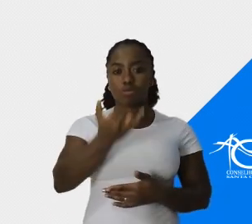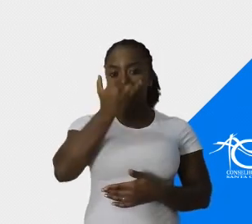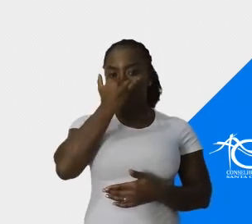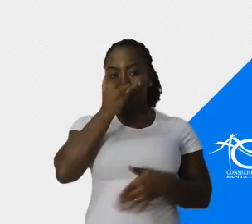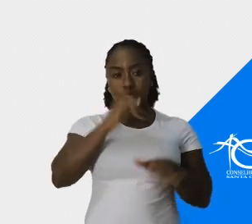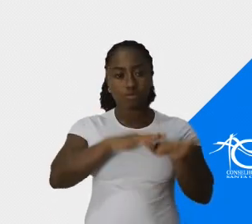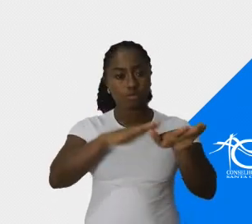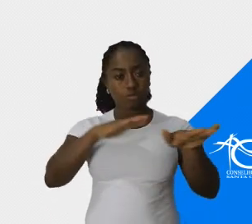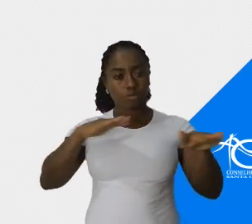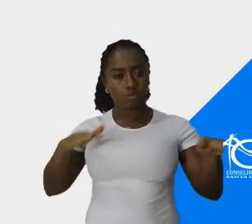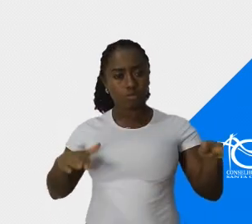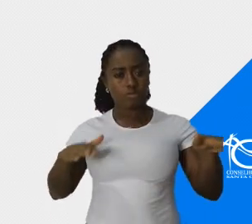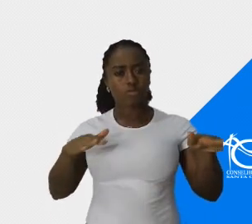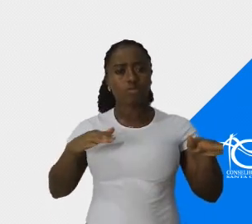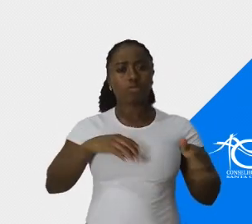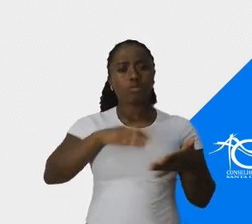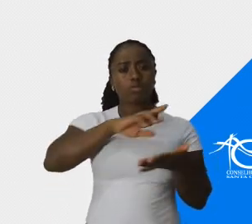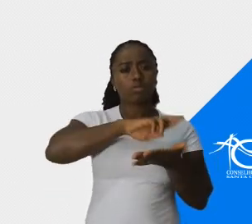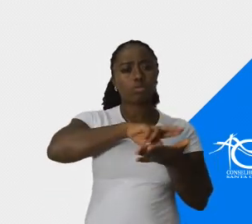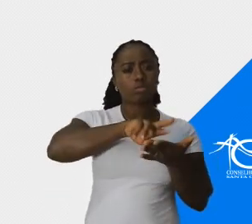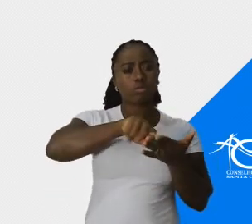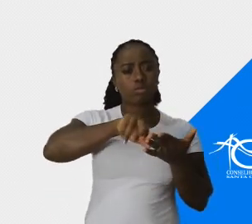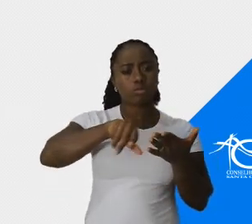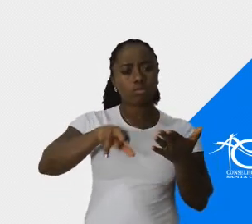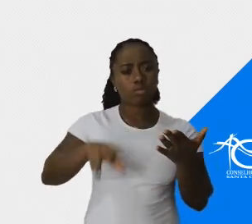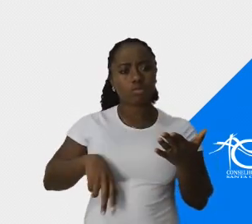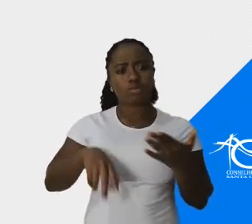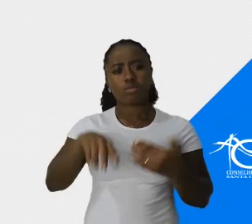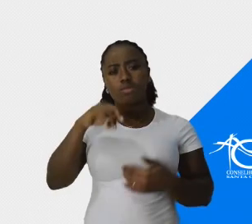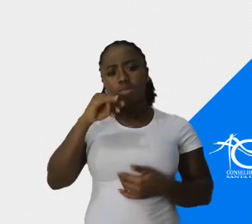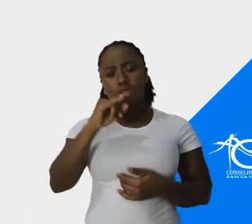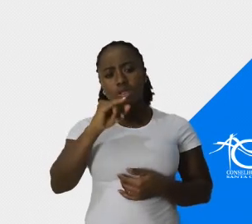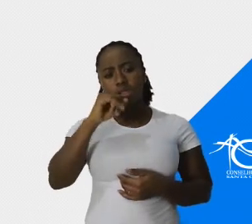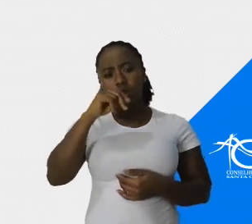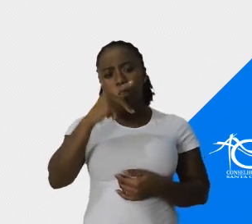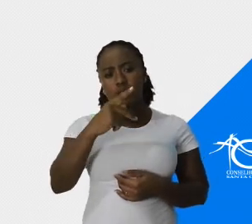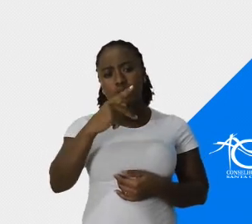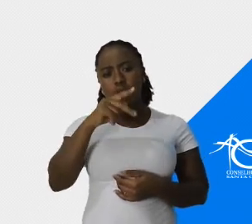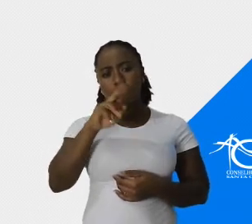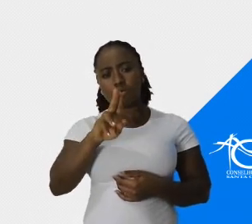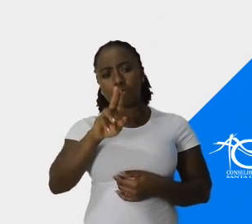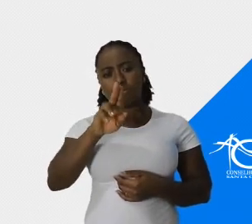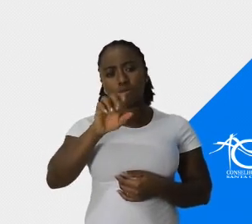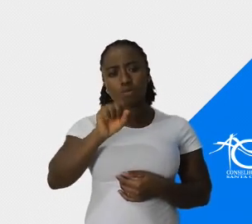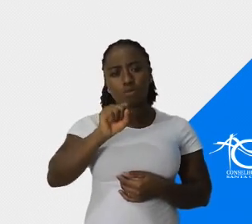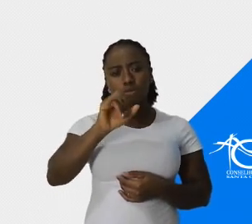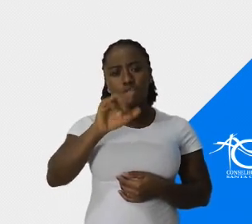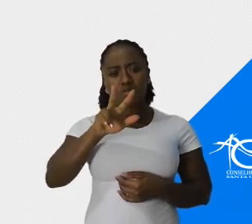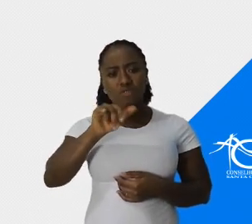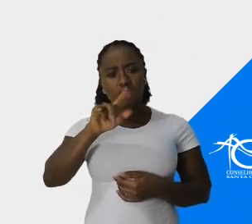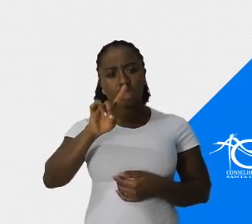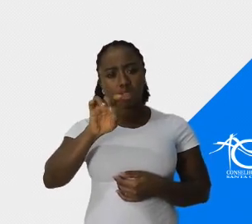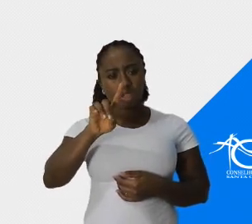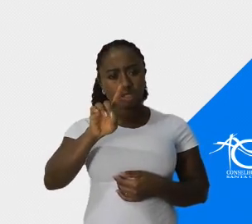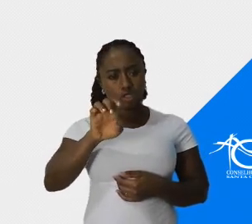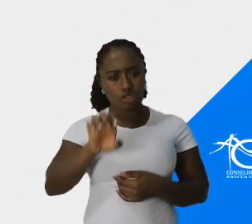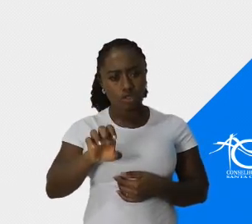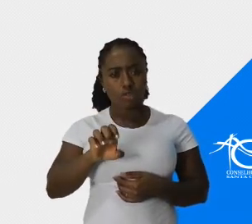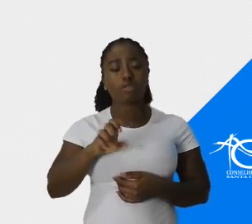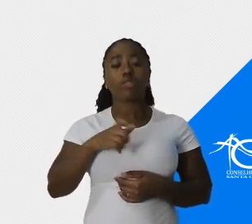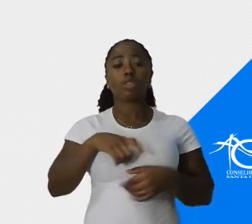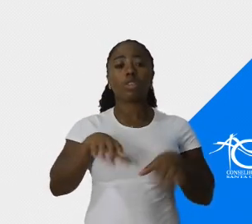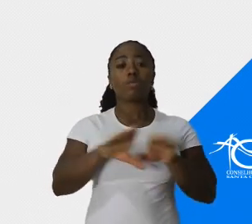impulsividade, né, na psicologia, inclusive utilizada no trânsito. Então, a pergunta é: eu tenho um instrumento que mede impulsividade? Tenho vários instrumentos que têm a capacidade de